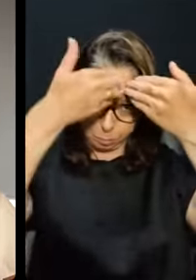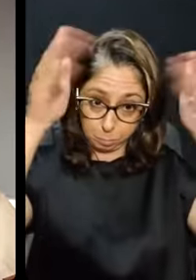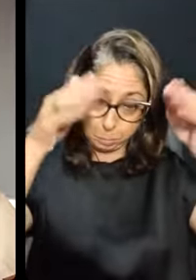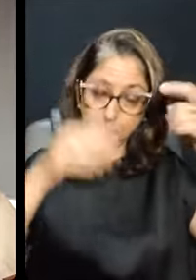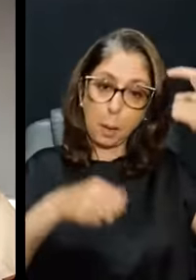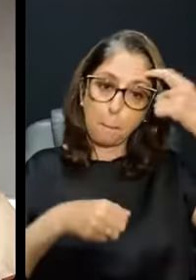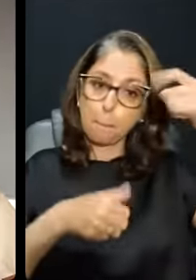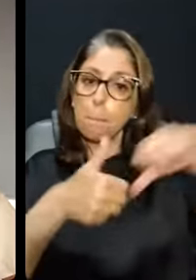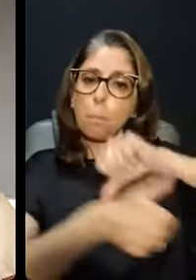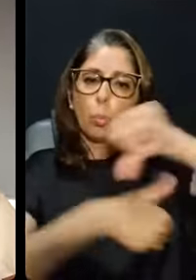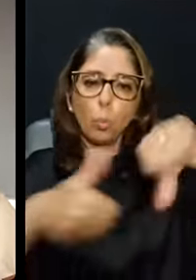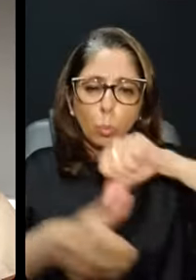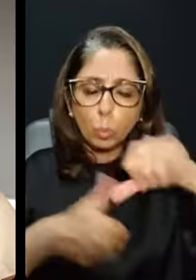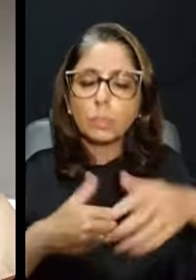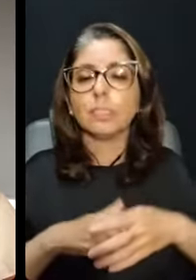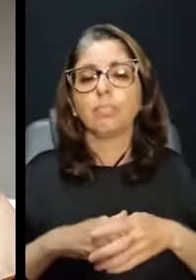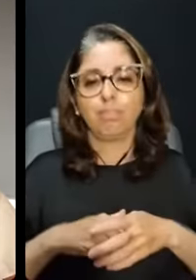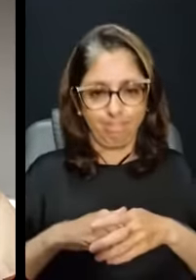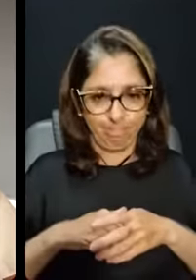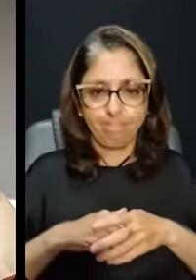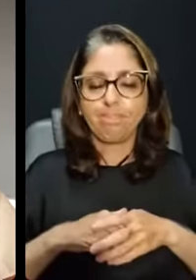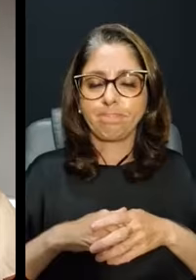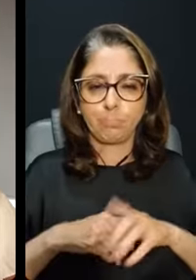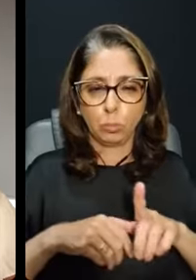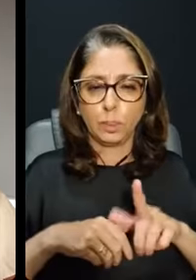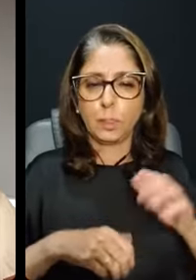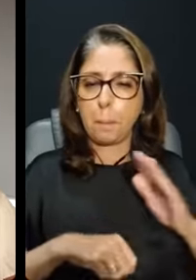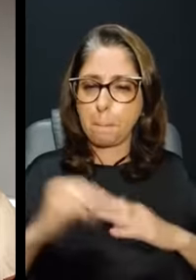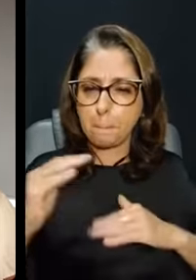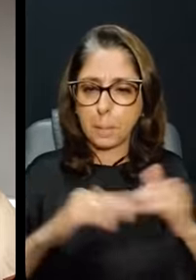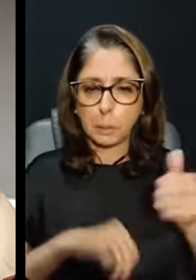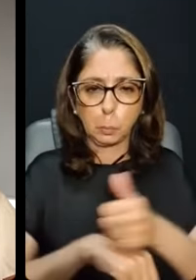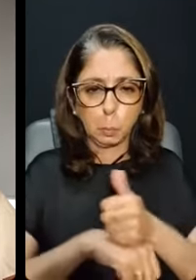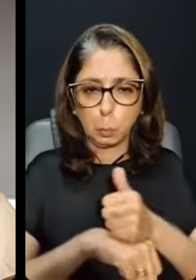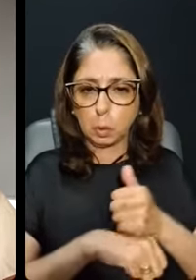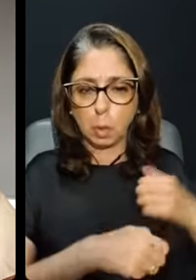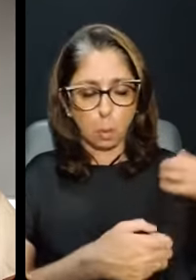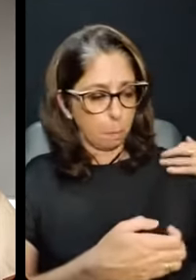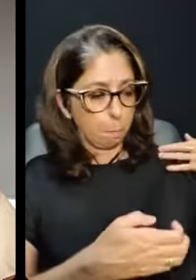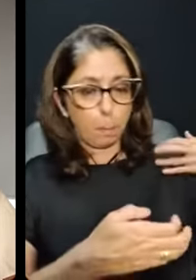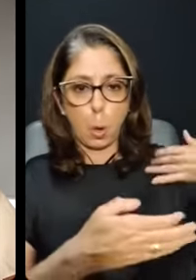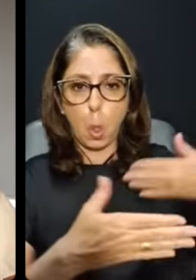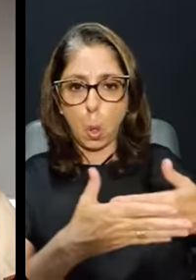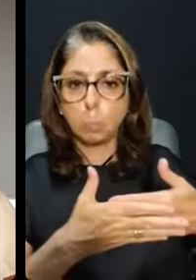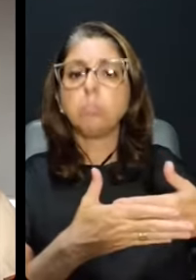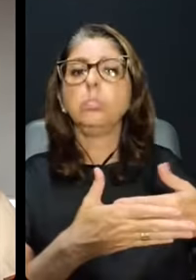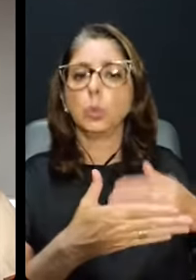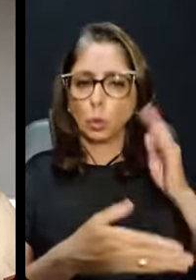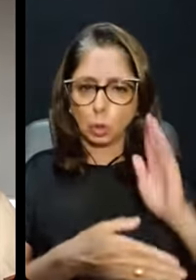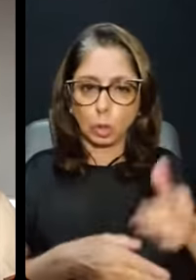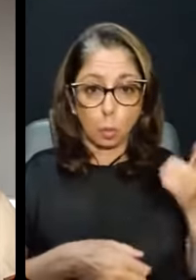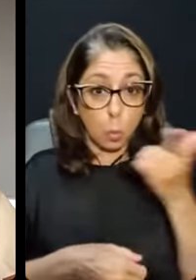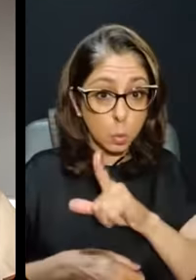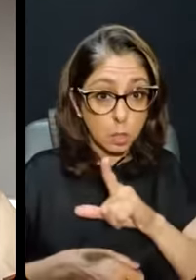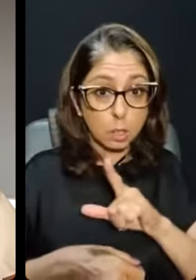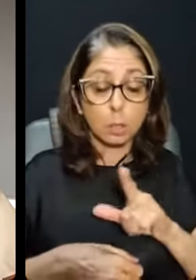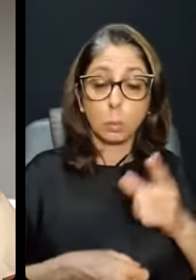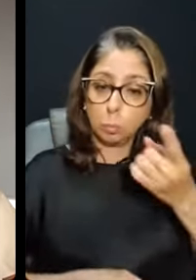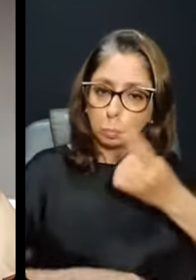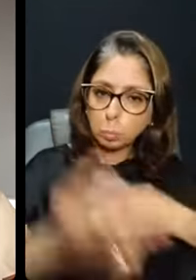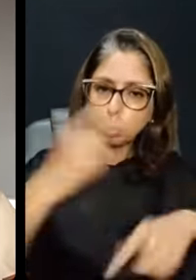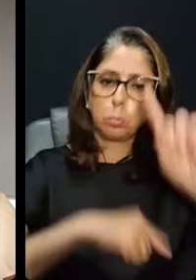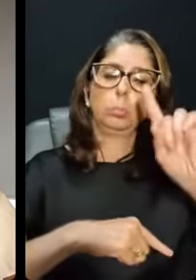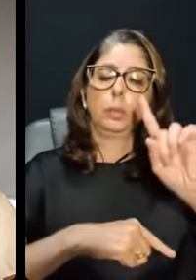perceber, né, ao longo da tua atuação, o quanto é possível transformar pelo exemplo. Quando eu